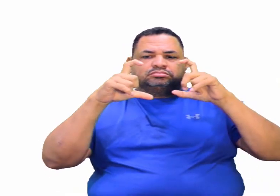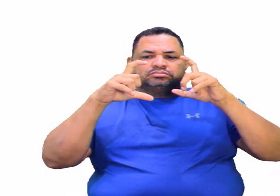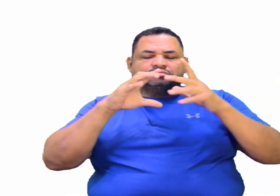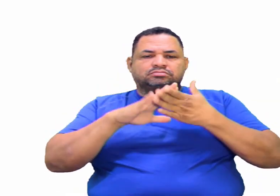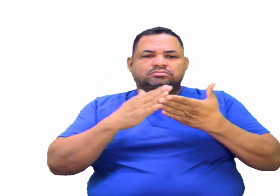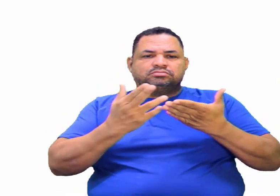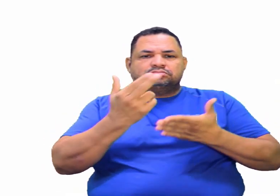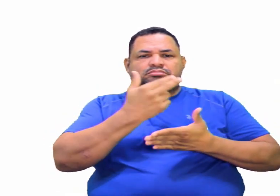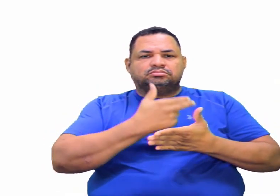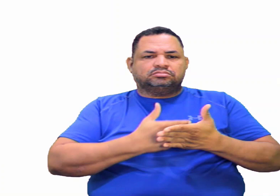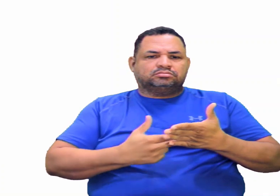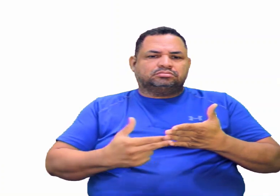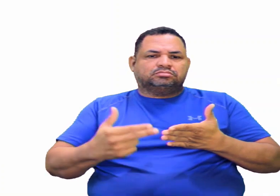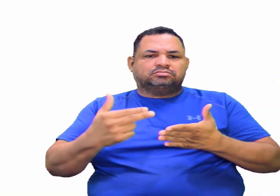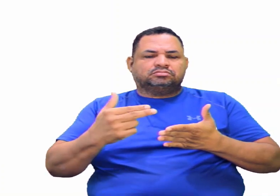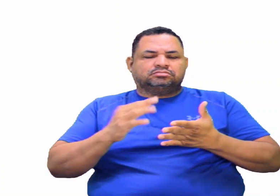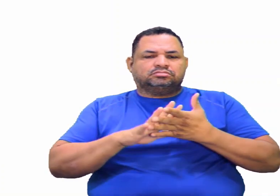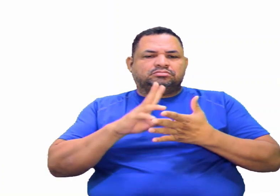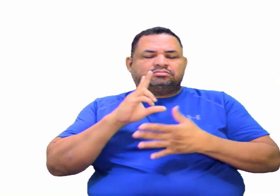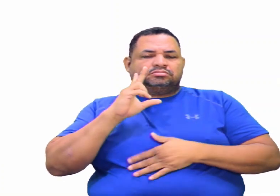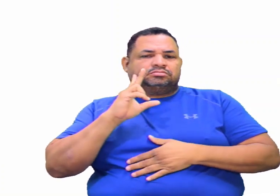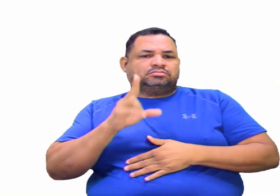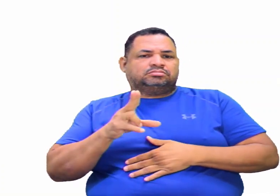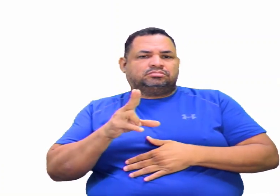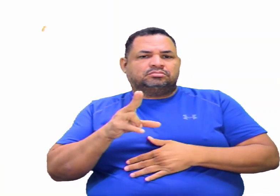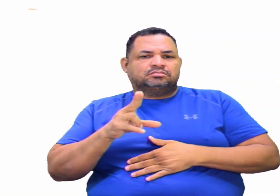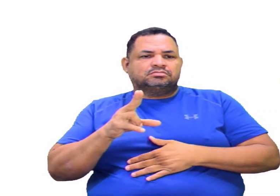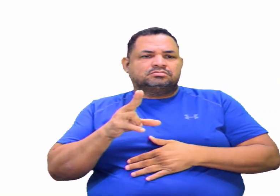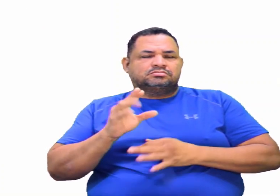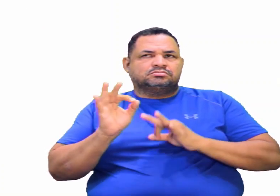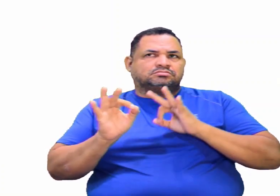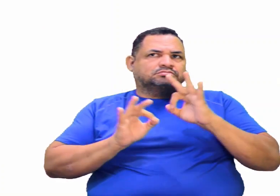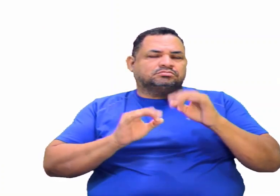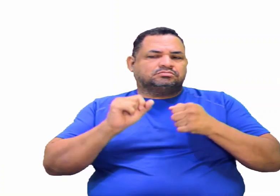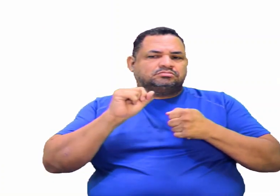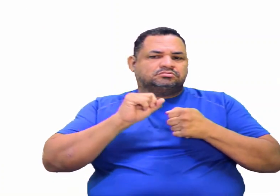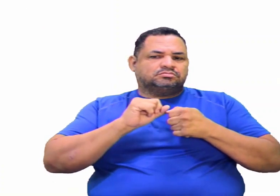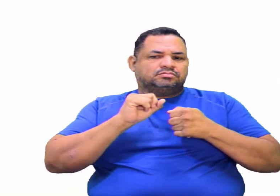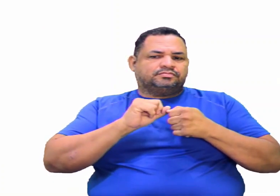fosse desenhar igual, ou, sei lá, criar um